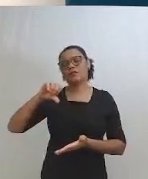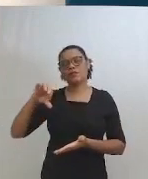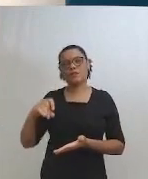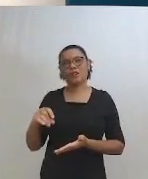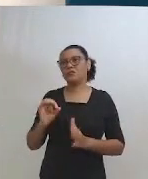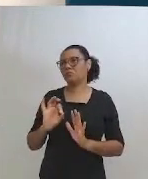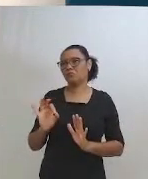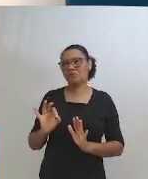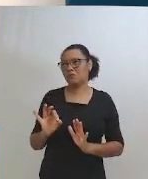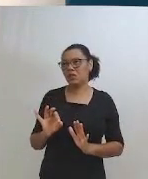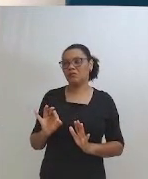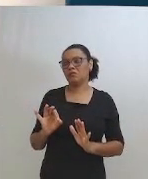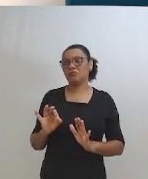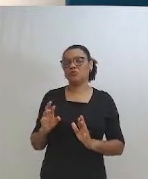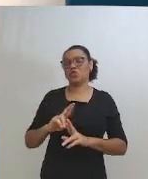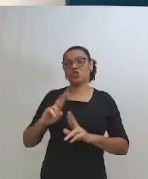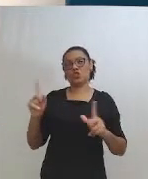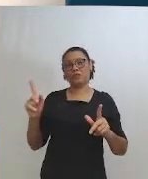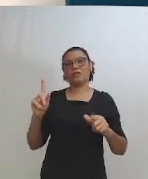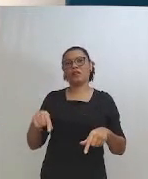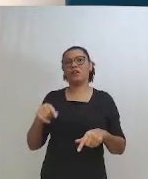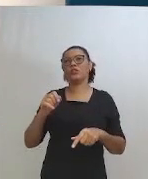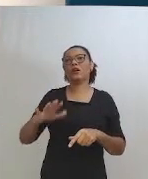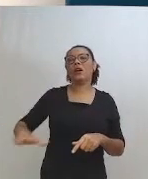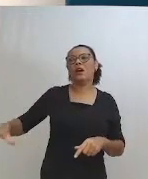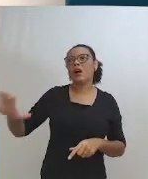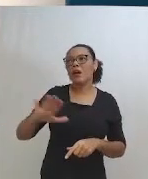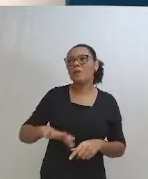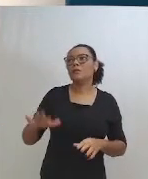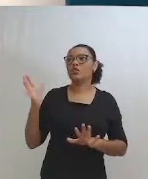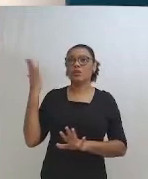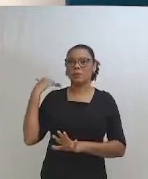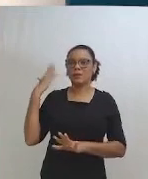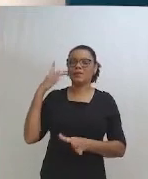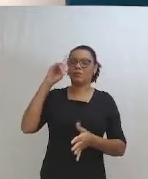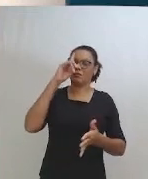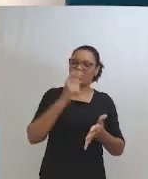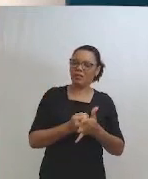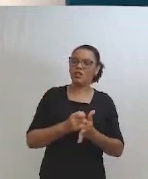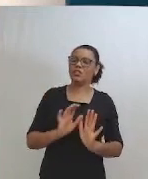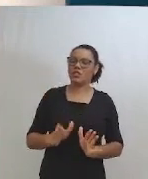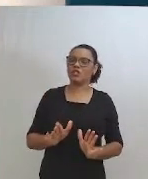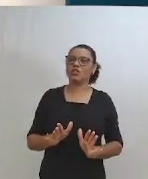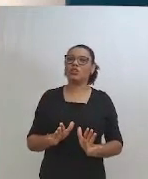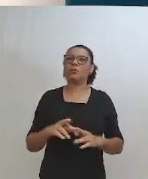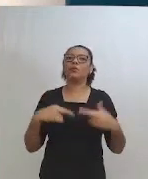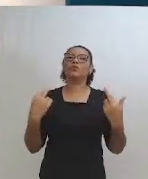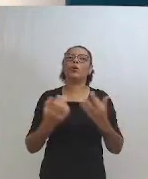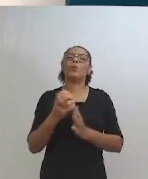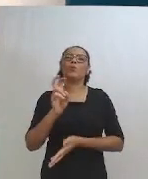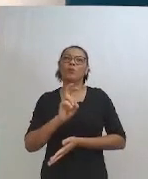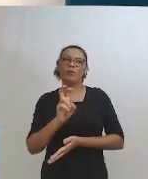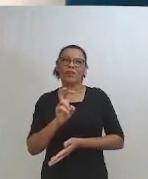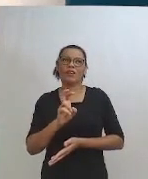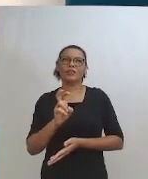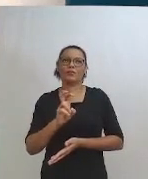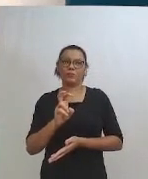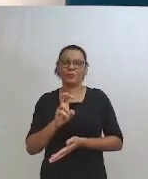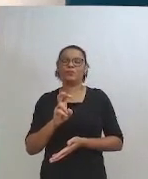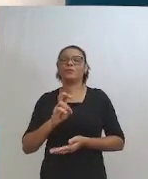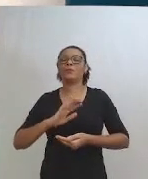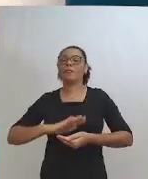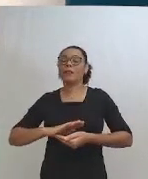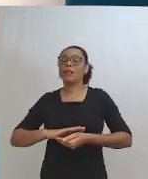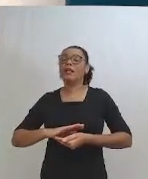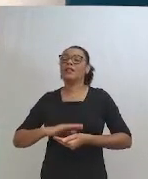contrário, abrange essa possibilidade, como já decidido pela quinta turma aqui do Superior Tribunal de Justiça, nesse RHC que